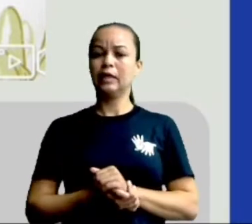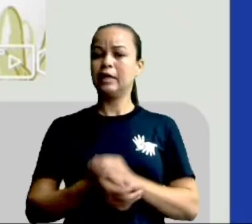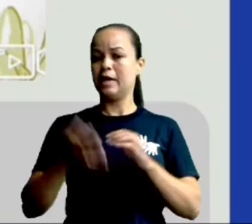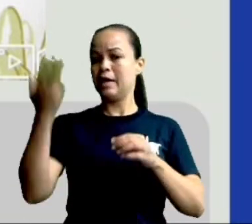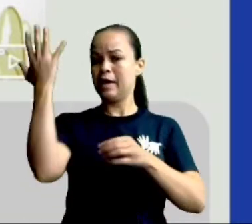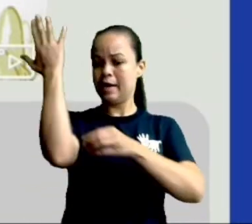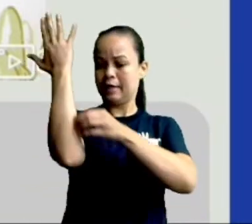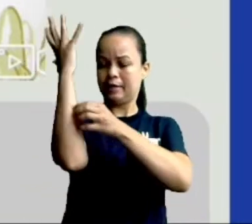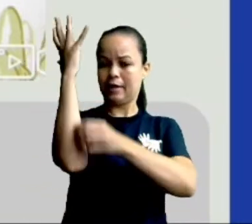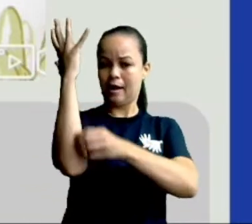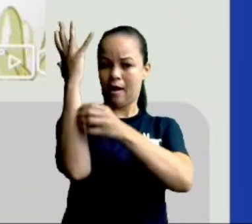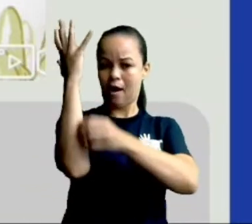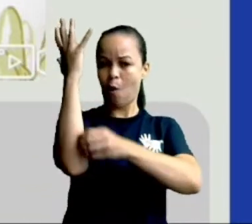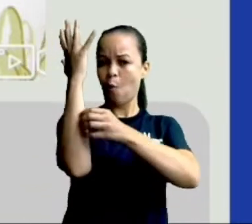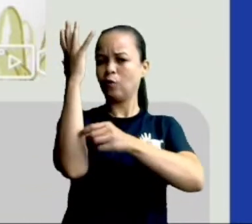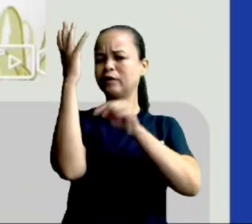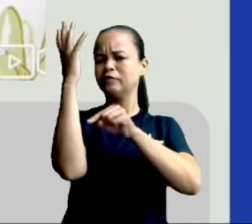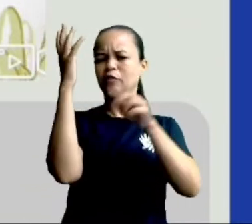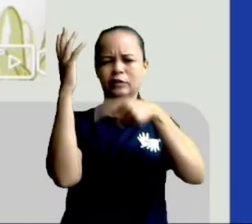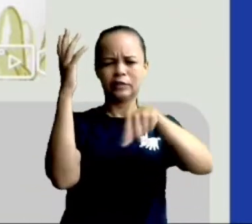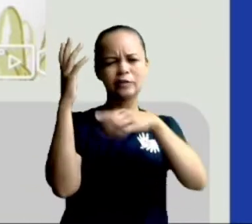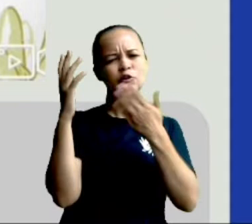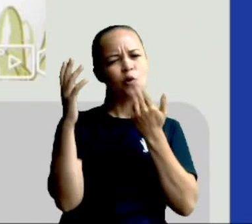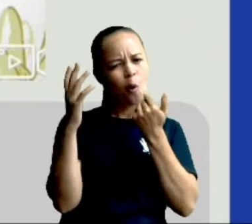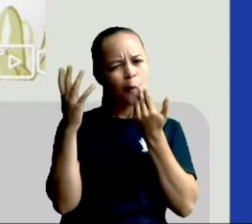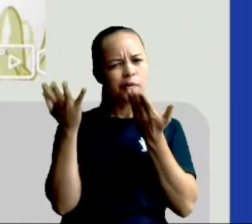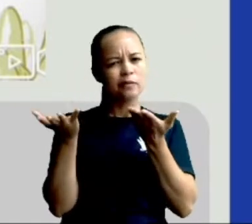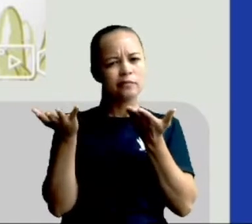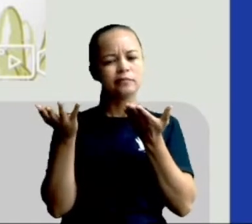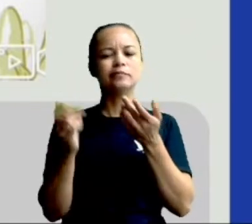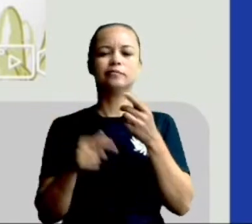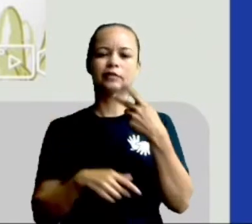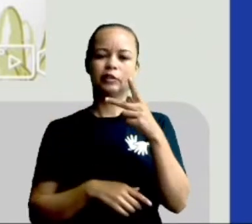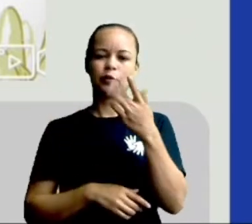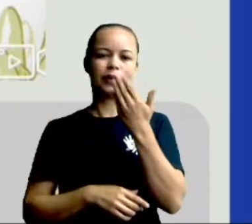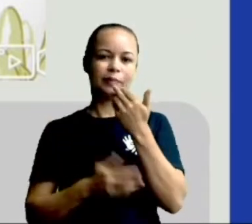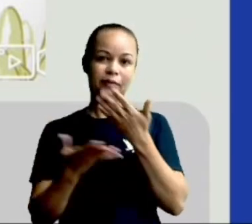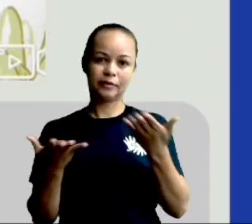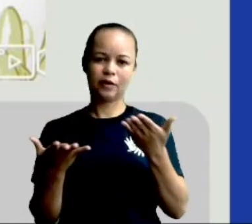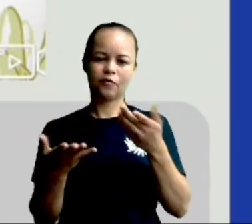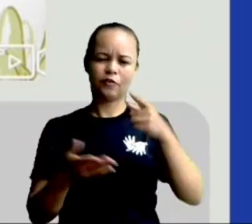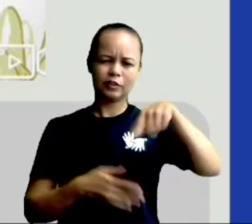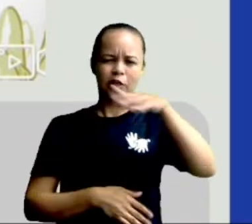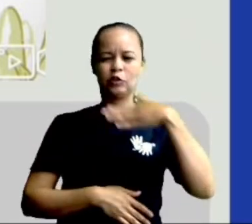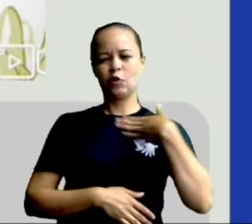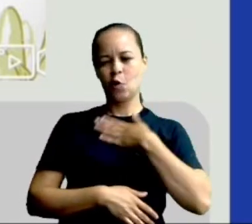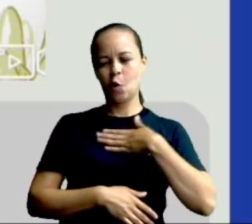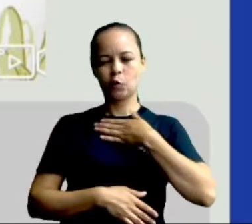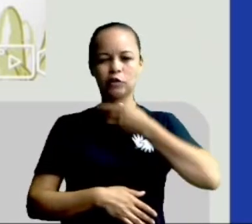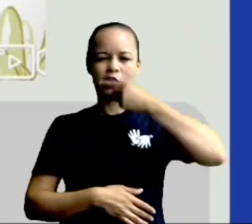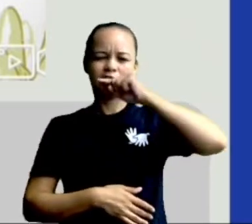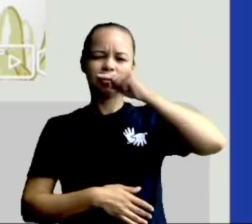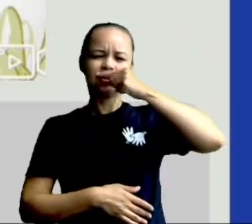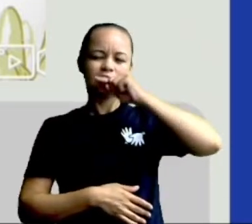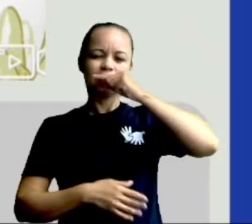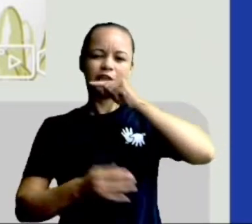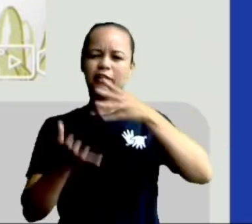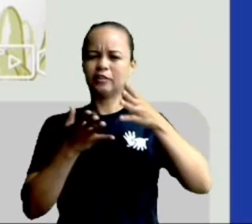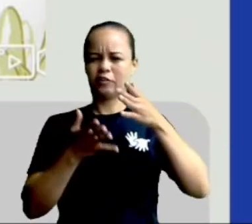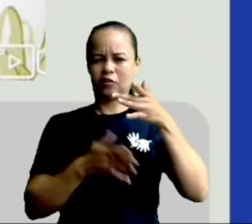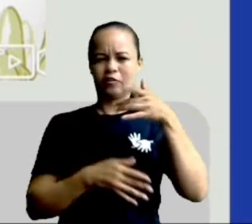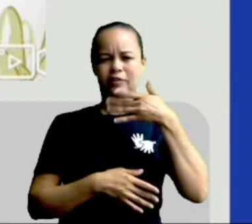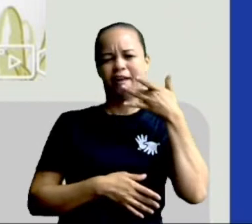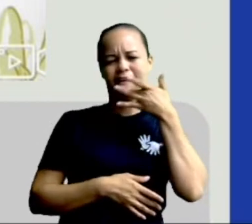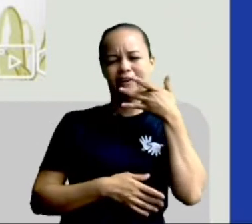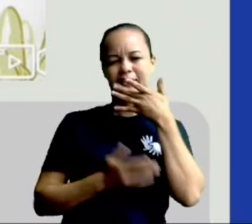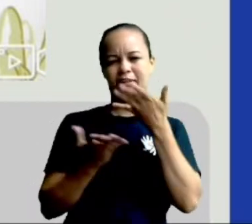sua alimentação? Quem gosta de cana-de-açúcar, gente, uma delícia, né? Aquele caldo de cana-de-açúcar.